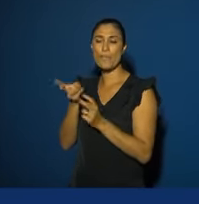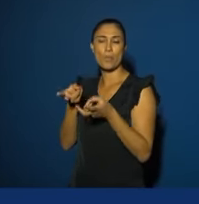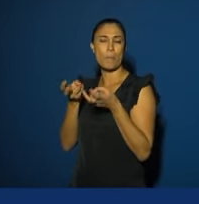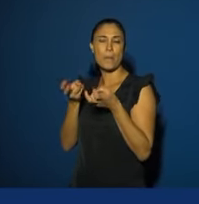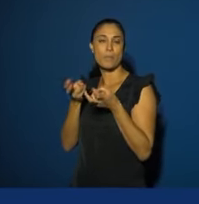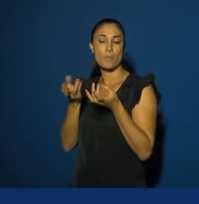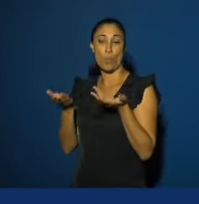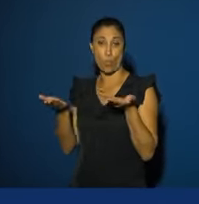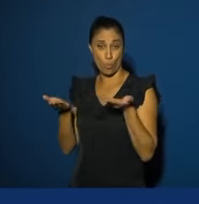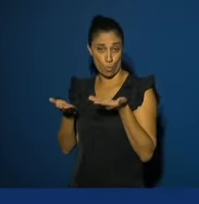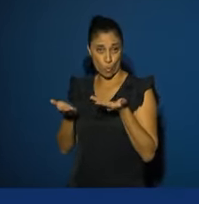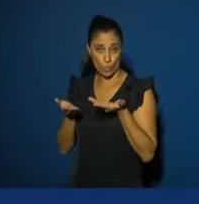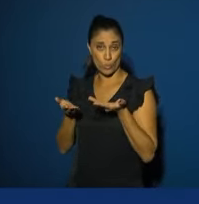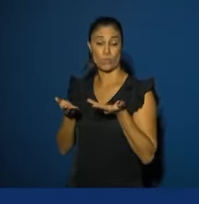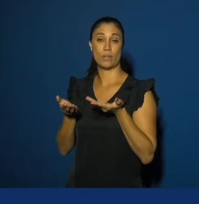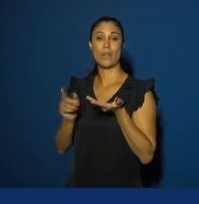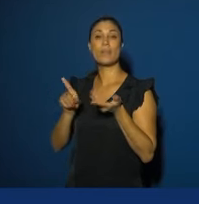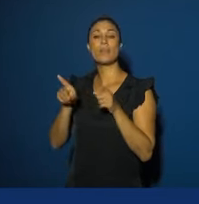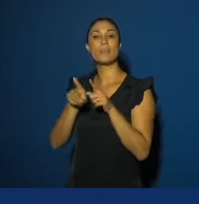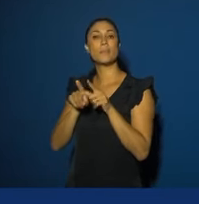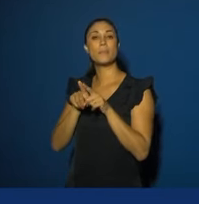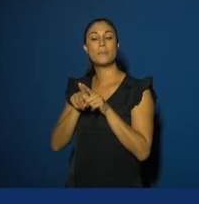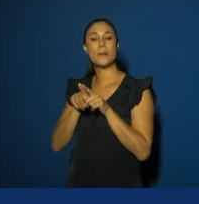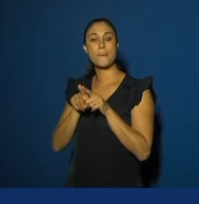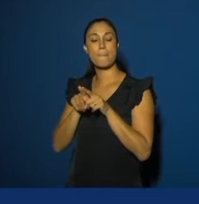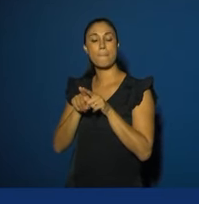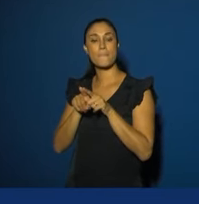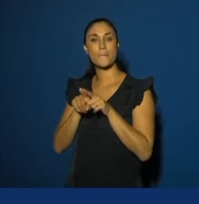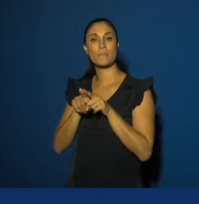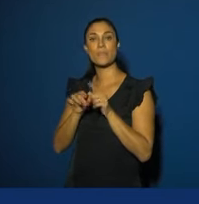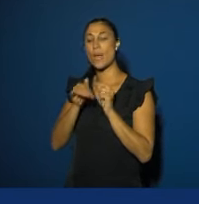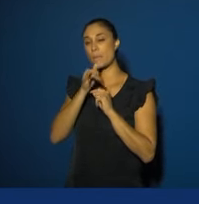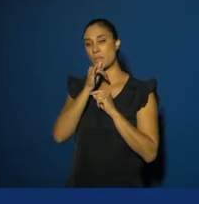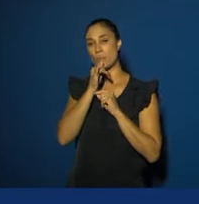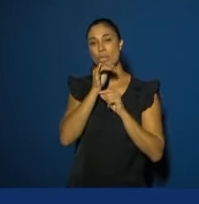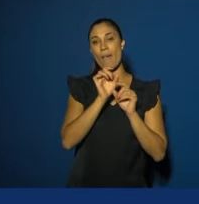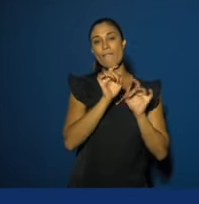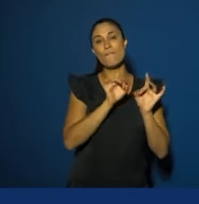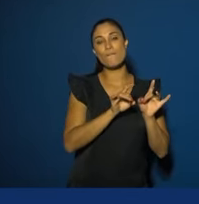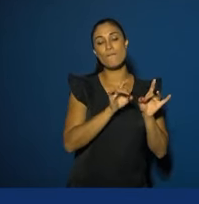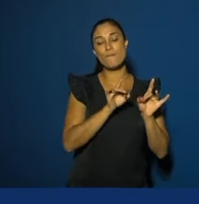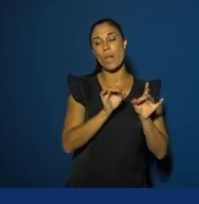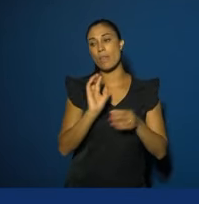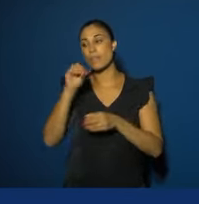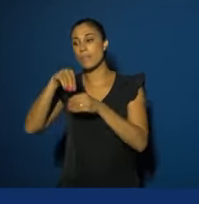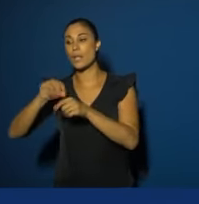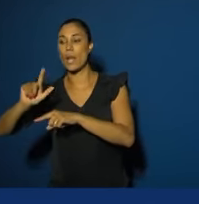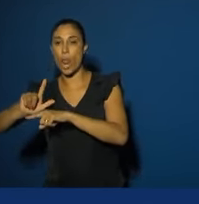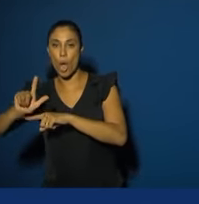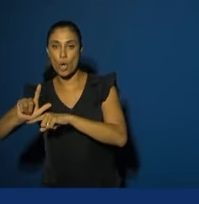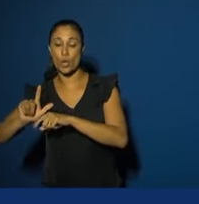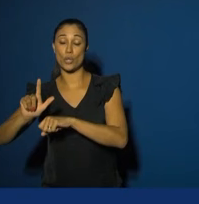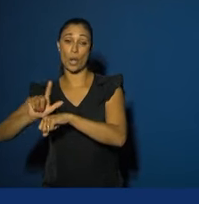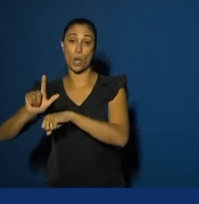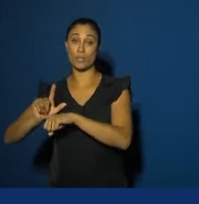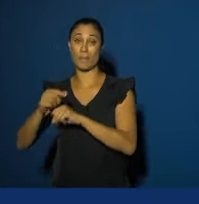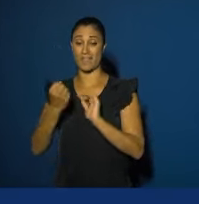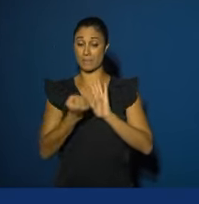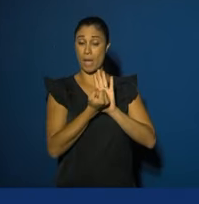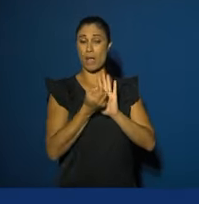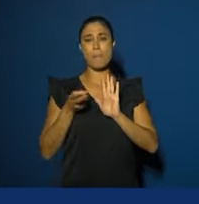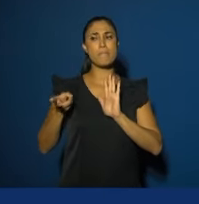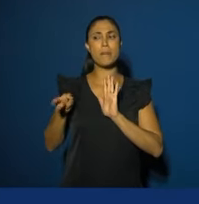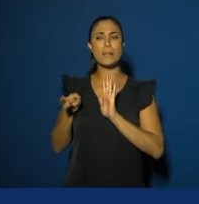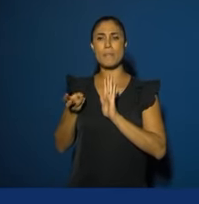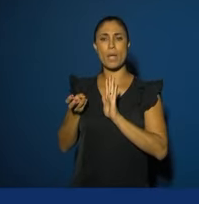hoje que também reforça essa parte do da do offline né de tá dentro da loja as marcas perceberam isso